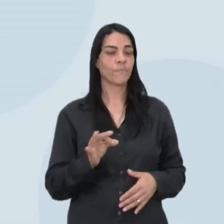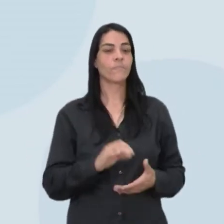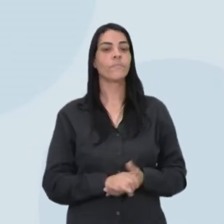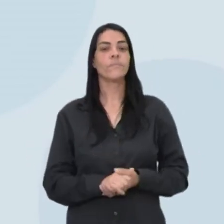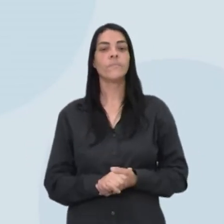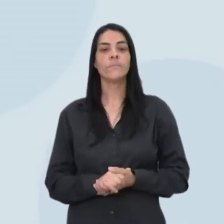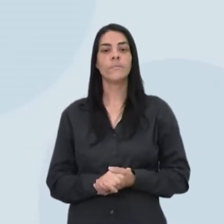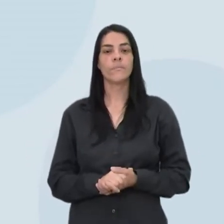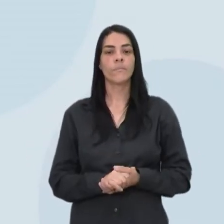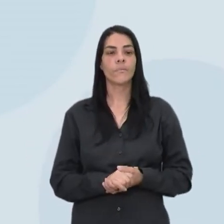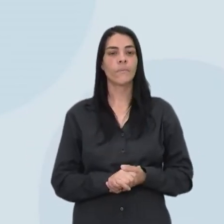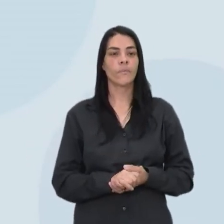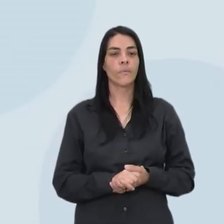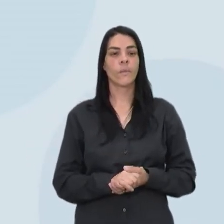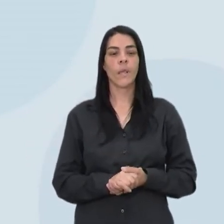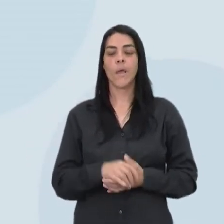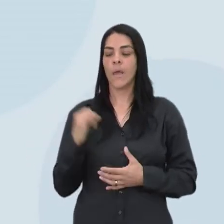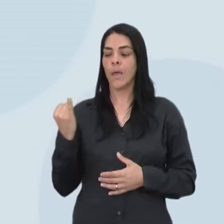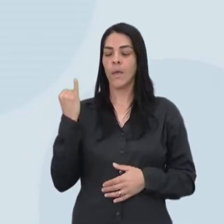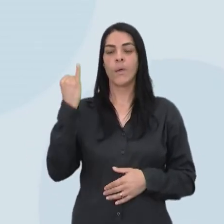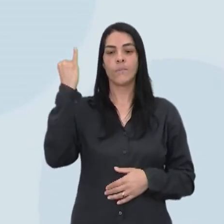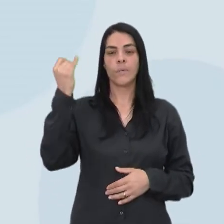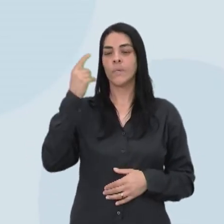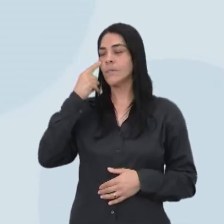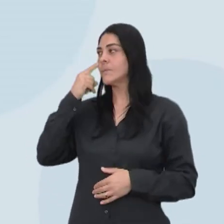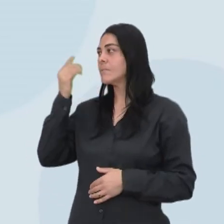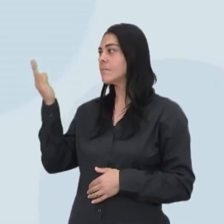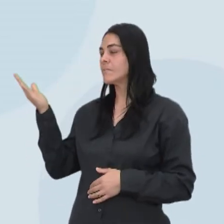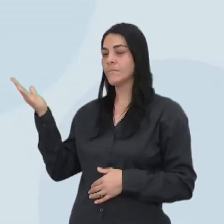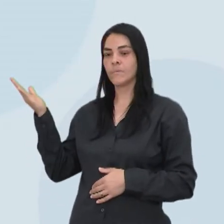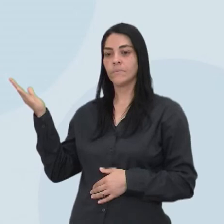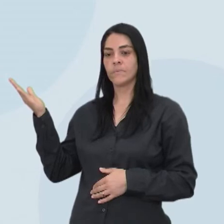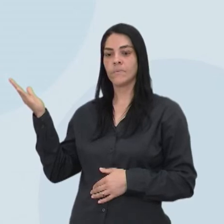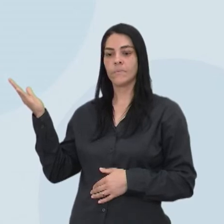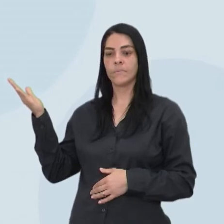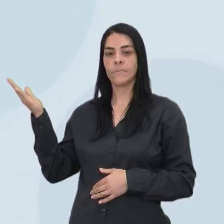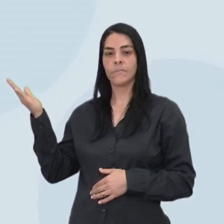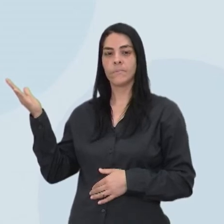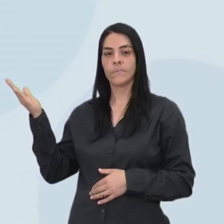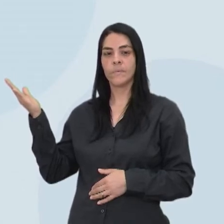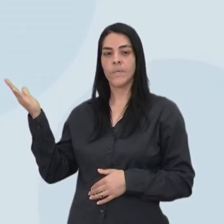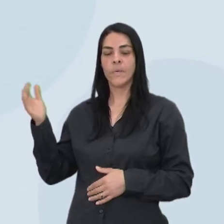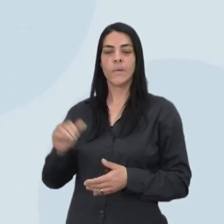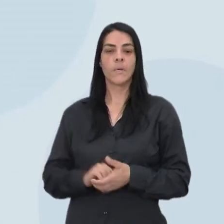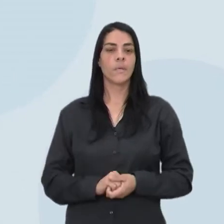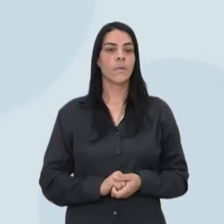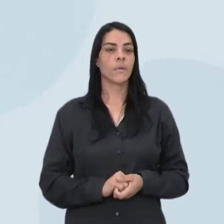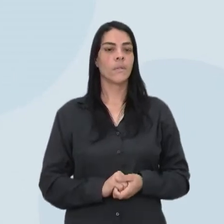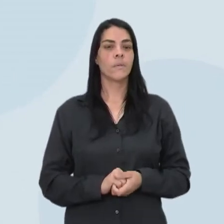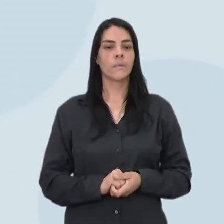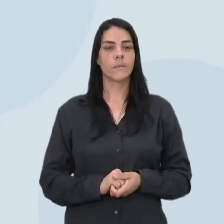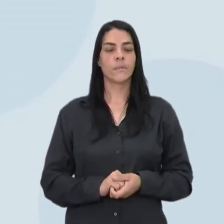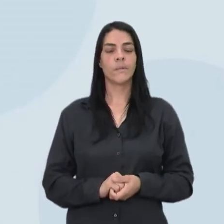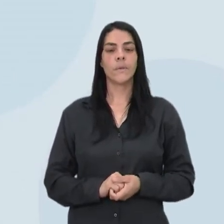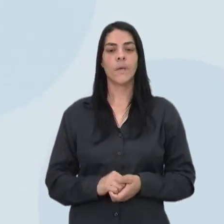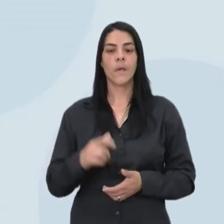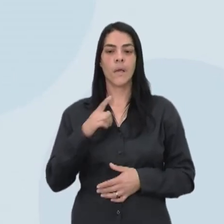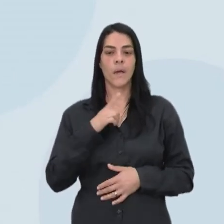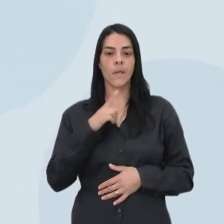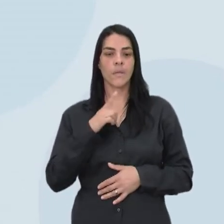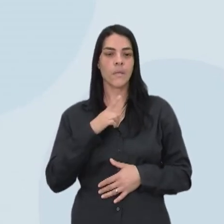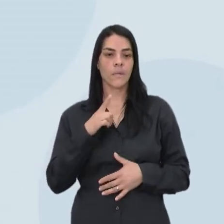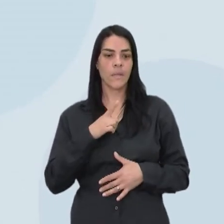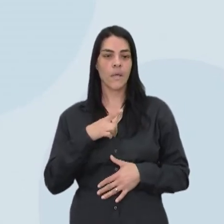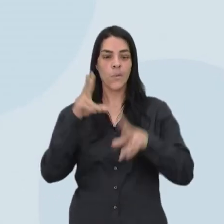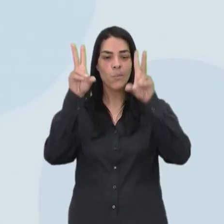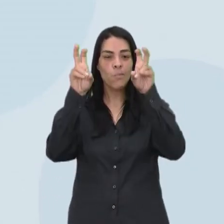Outras palavrinhas, então, importantes, está aí na tela, né? E aí a gente chega nas palavras que realmente dão, inclusive,